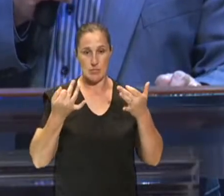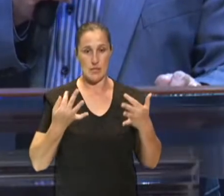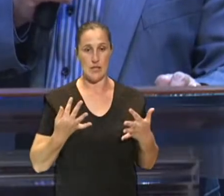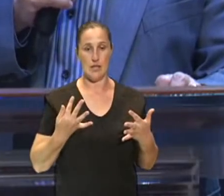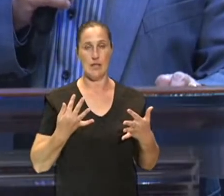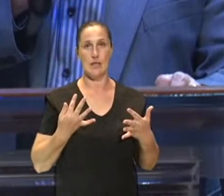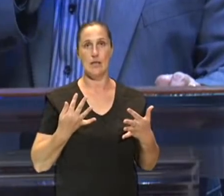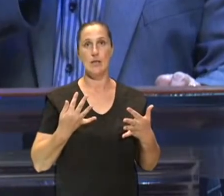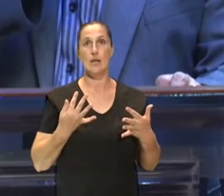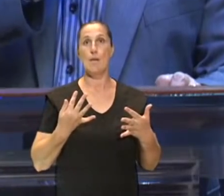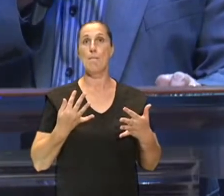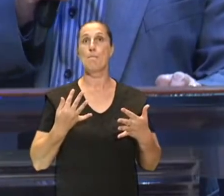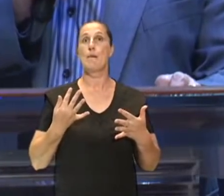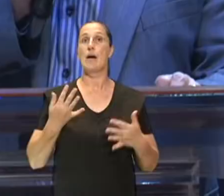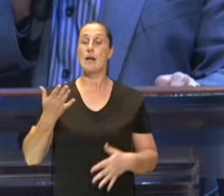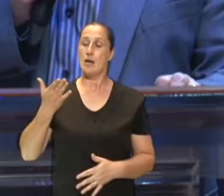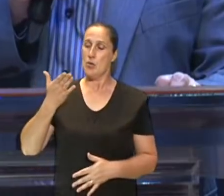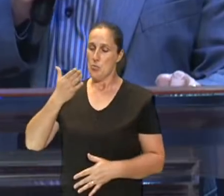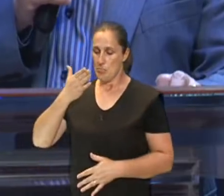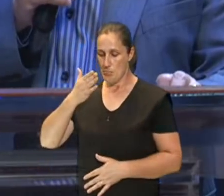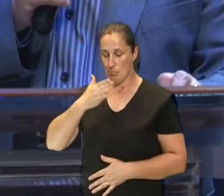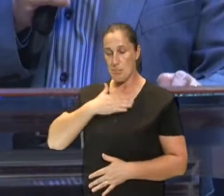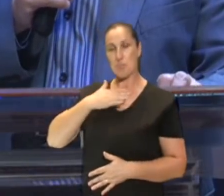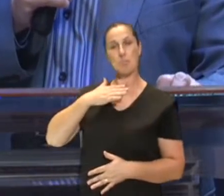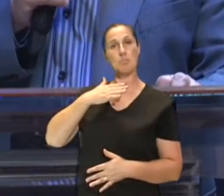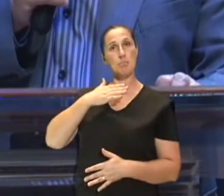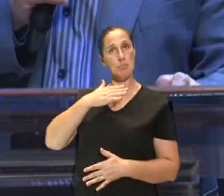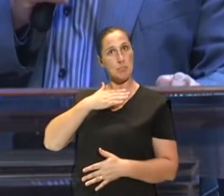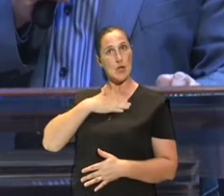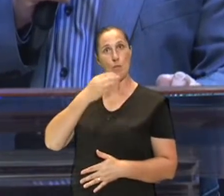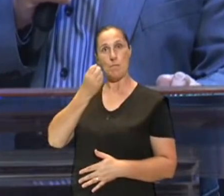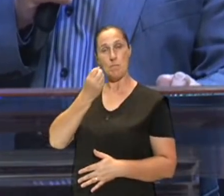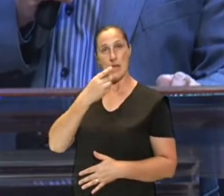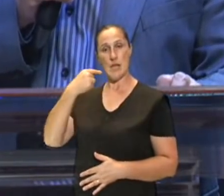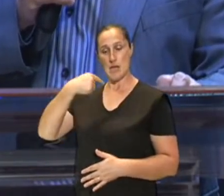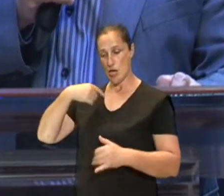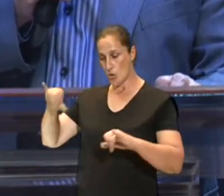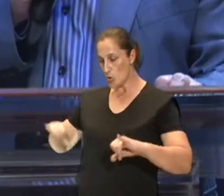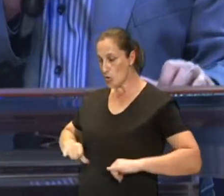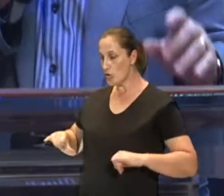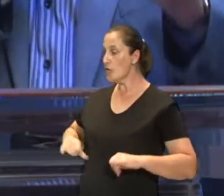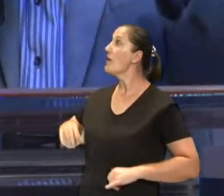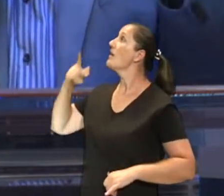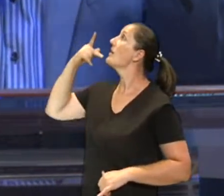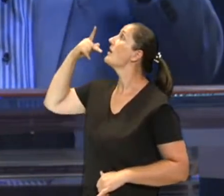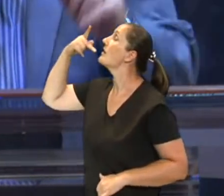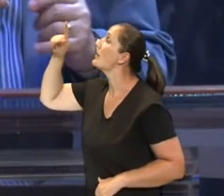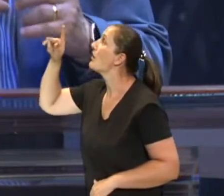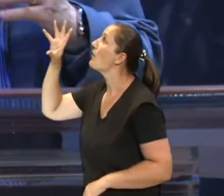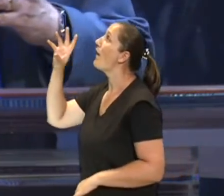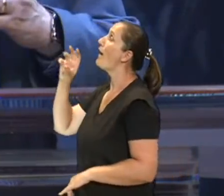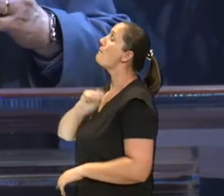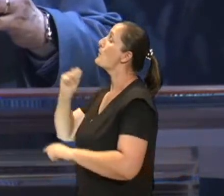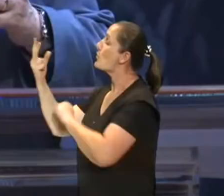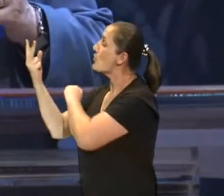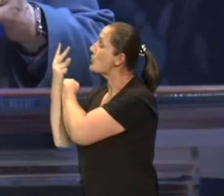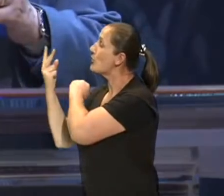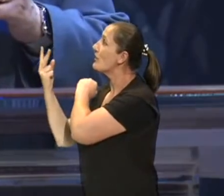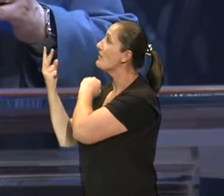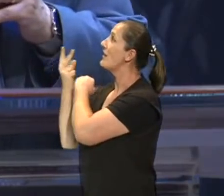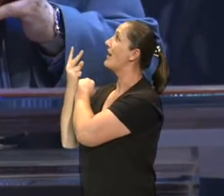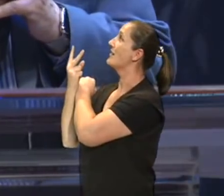foi para o meu benefício que tanto sofri. Em teu amor me guardaste da cova